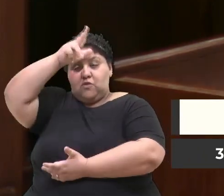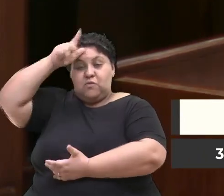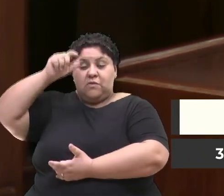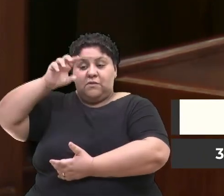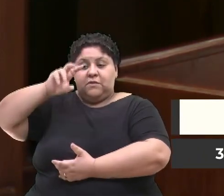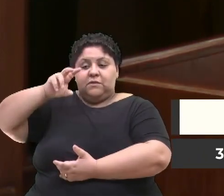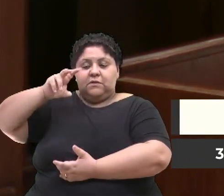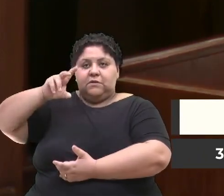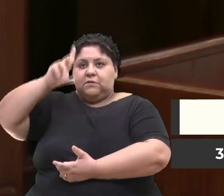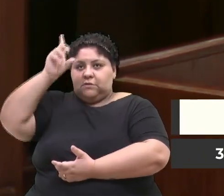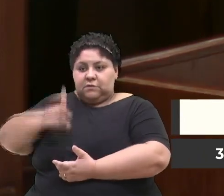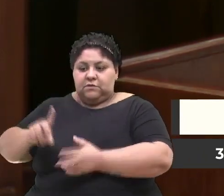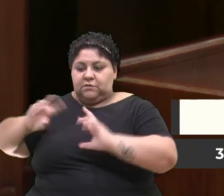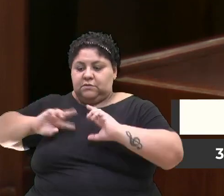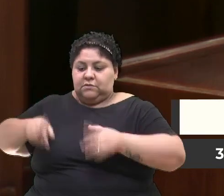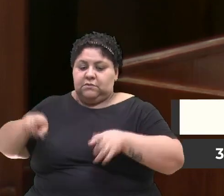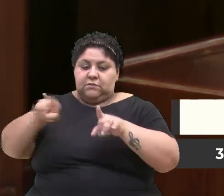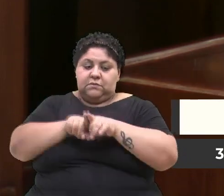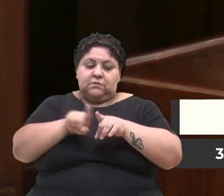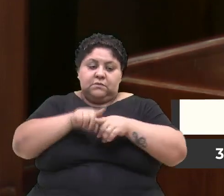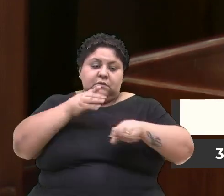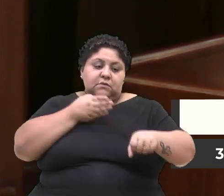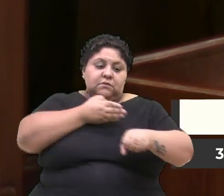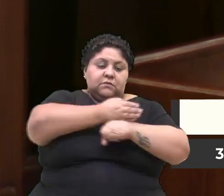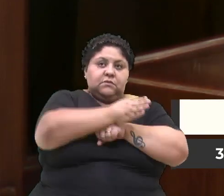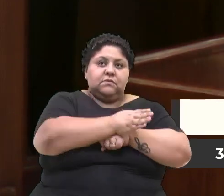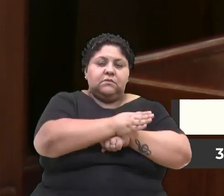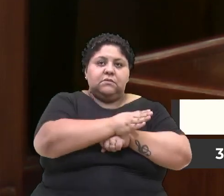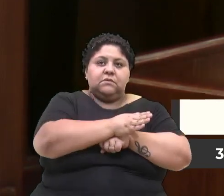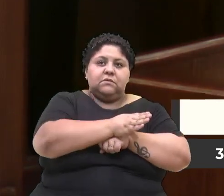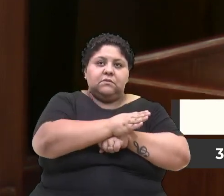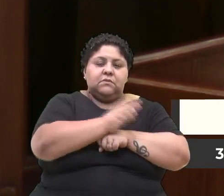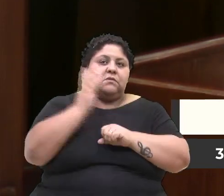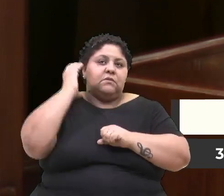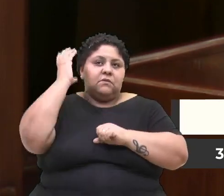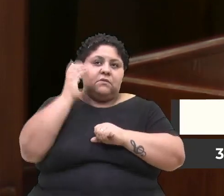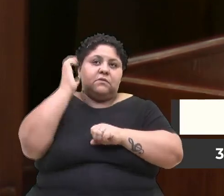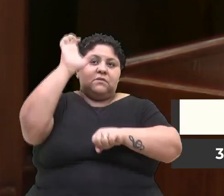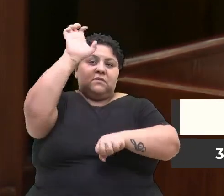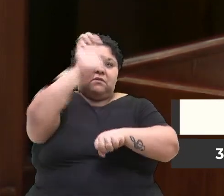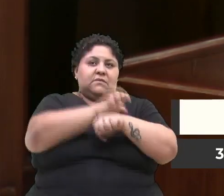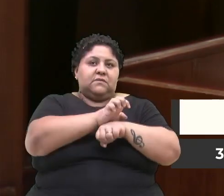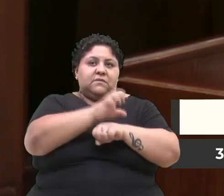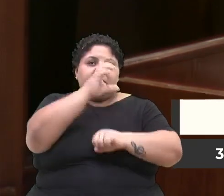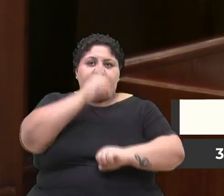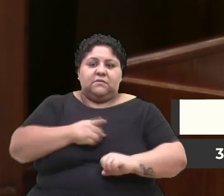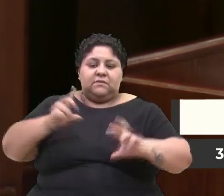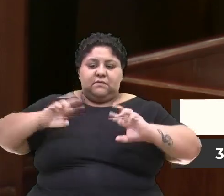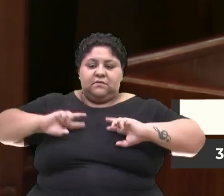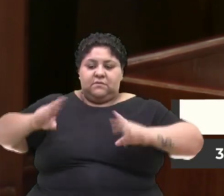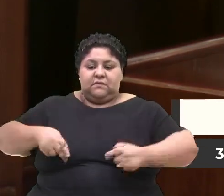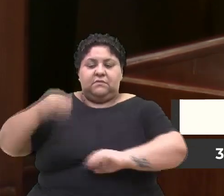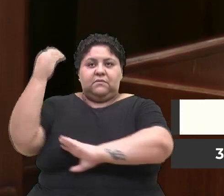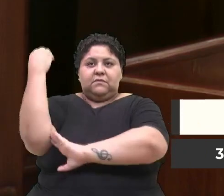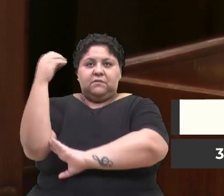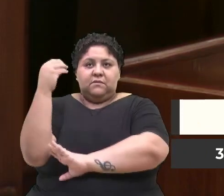também para participar da Conferência Estadual de Direitos Humanos em Porto Alegre,